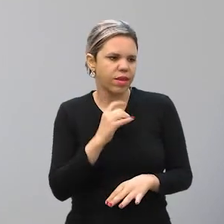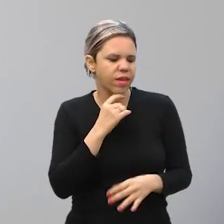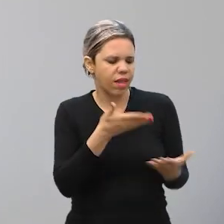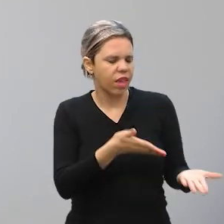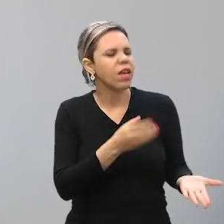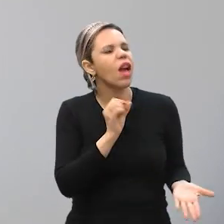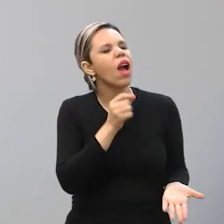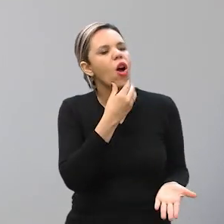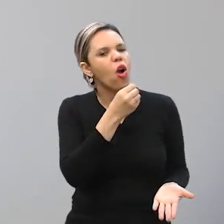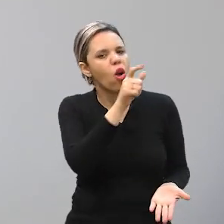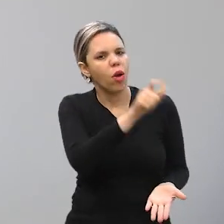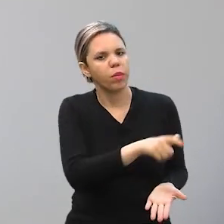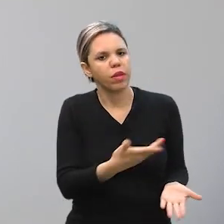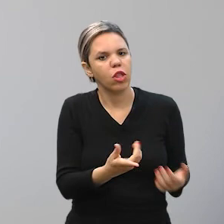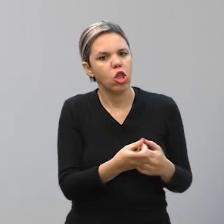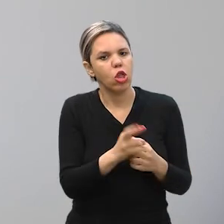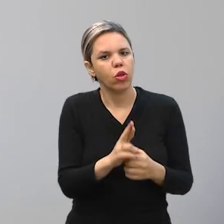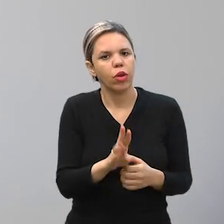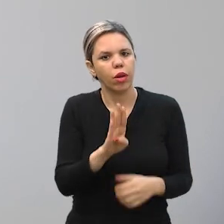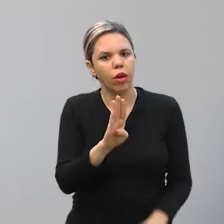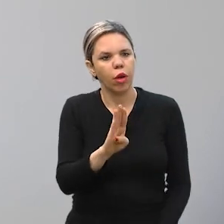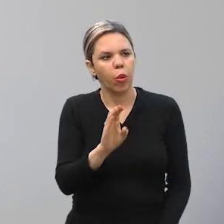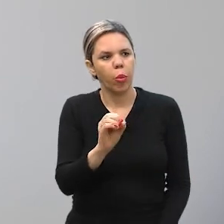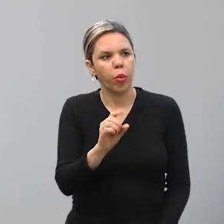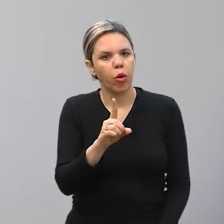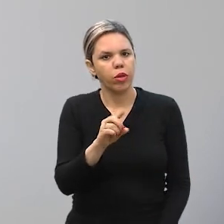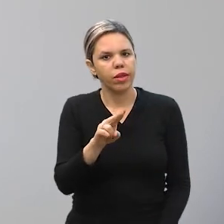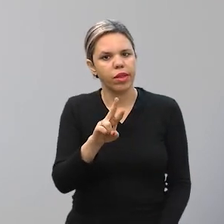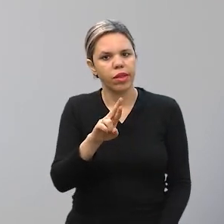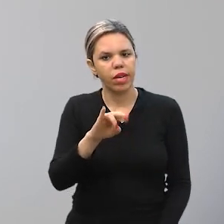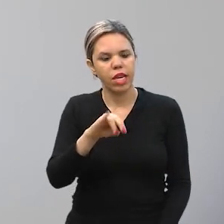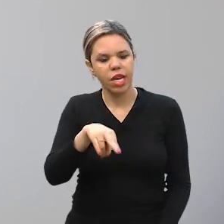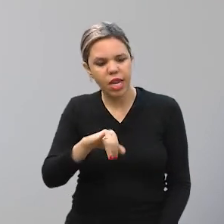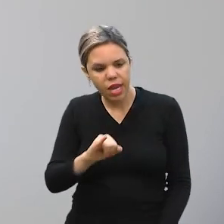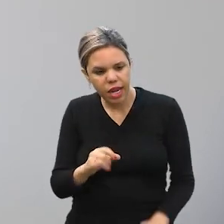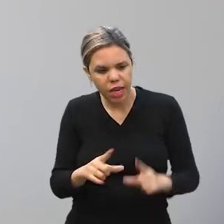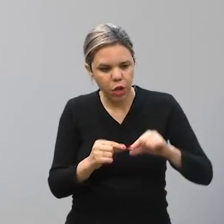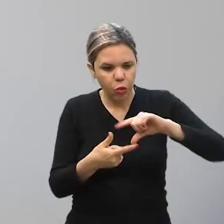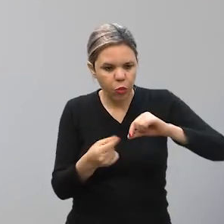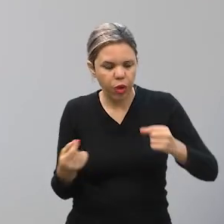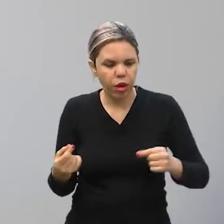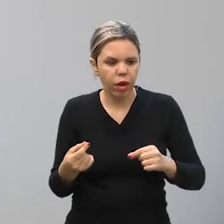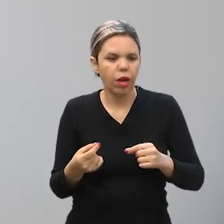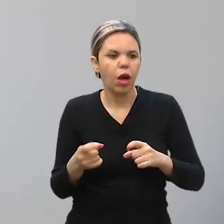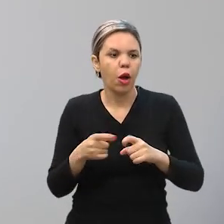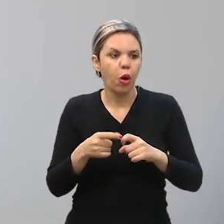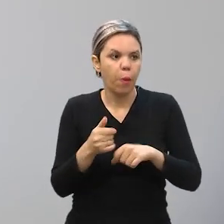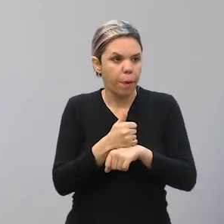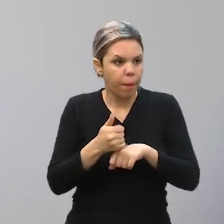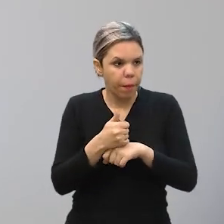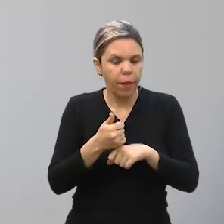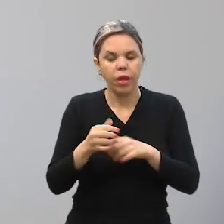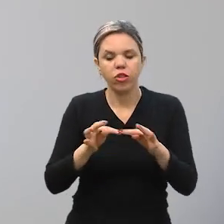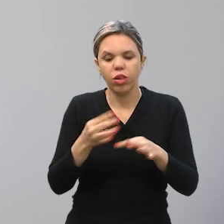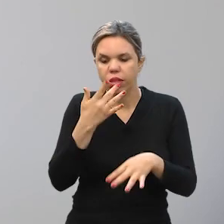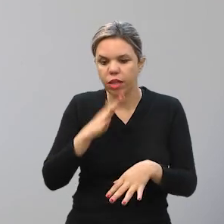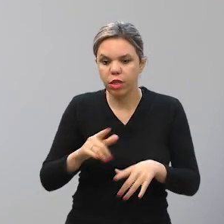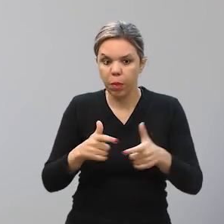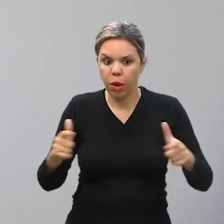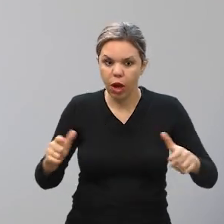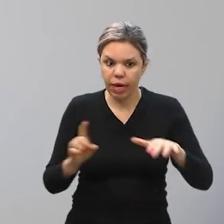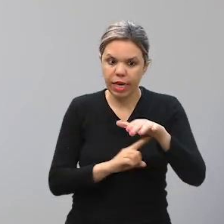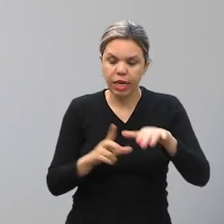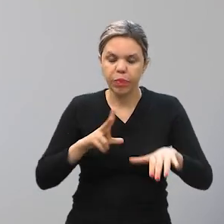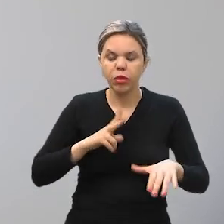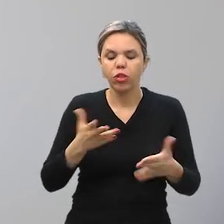aquele homem? É o Dr. Boldrini, o pediatra da maior clínica privada de Campinas. E o que